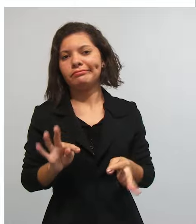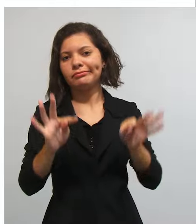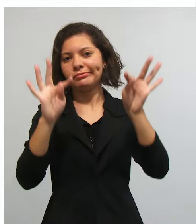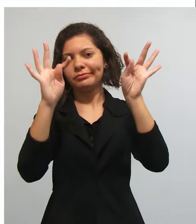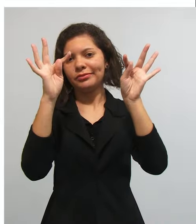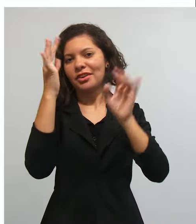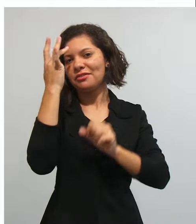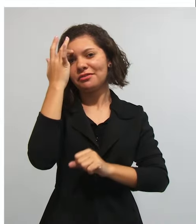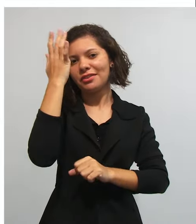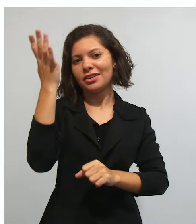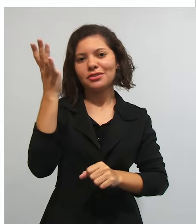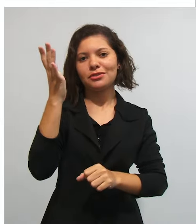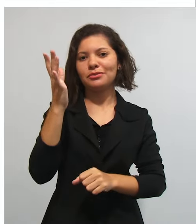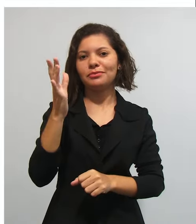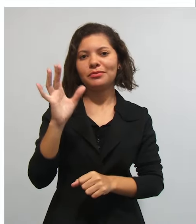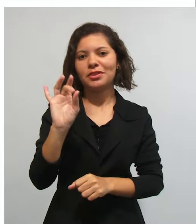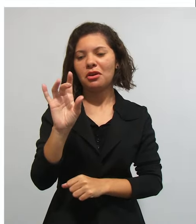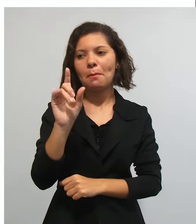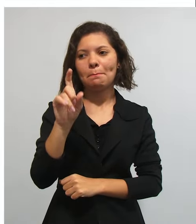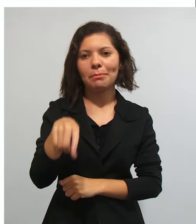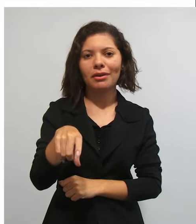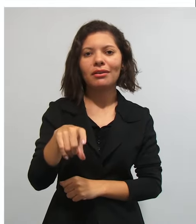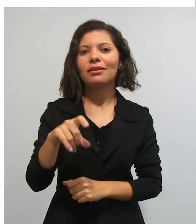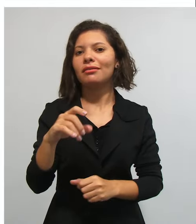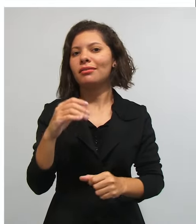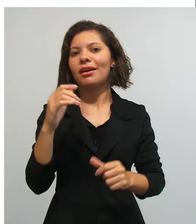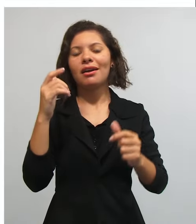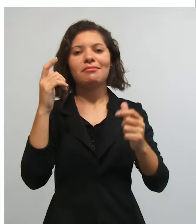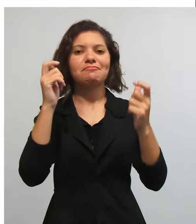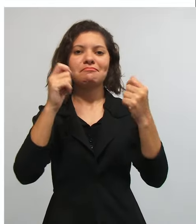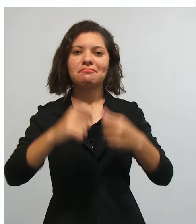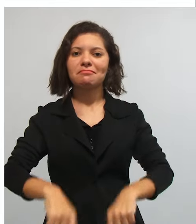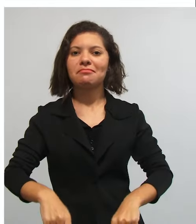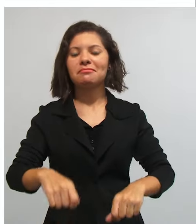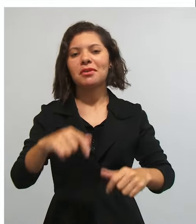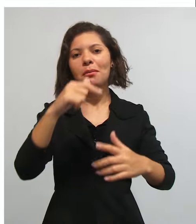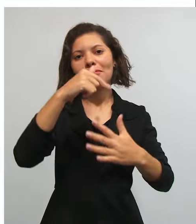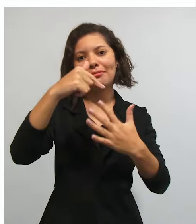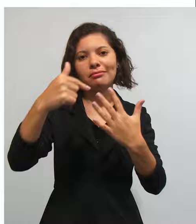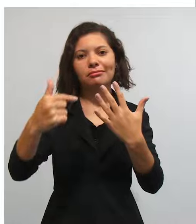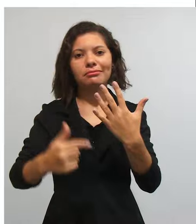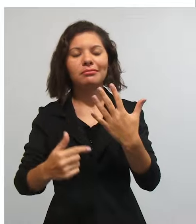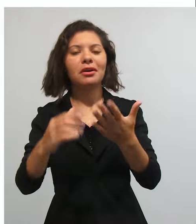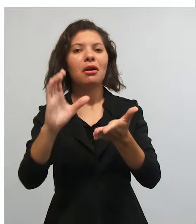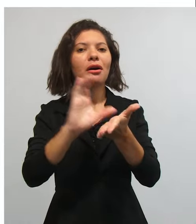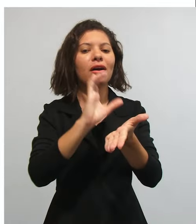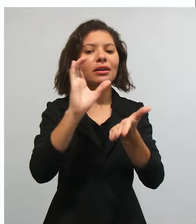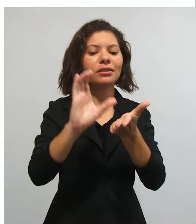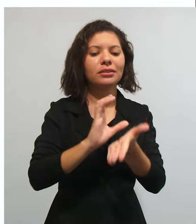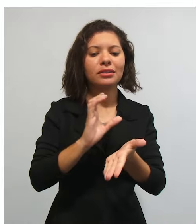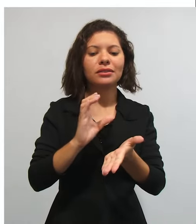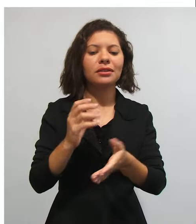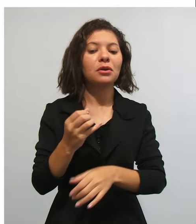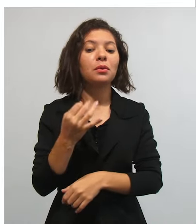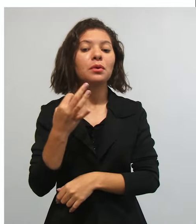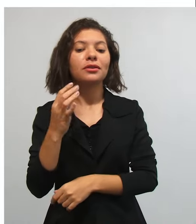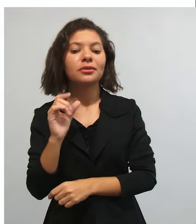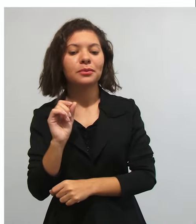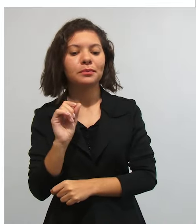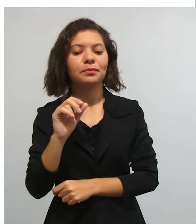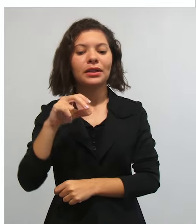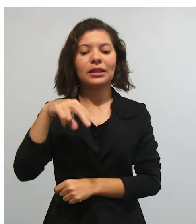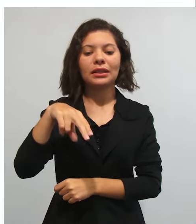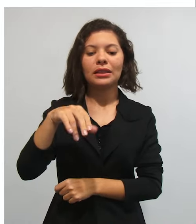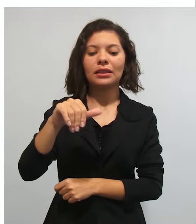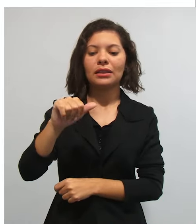simples clique, a gente já consegue fazer a classificação dessa receita por natureza de receita, tá